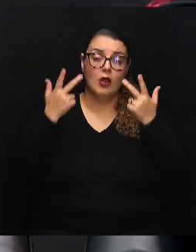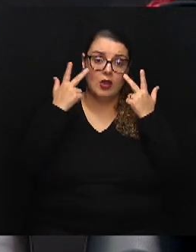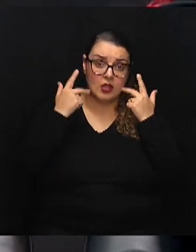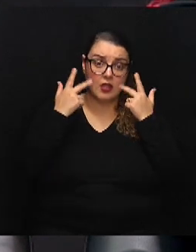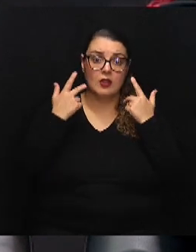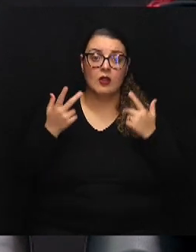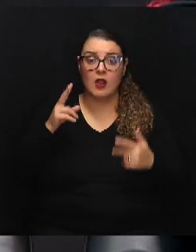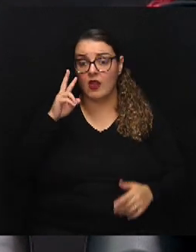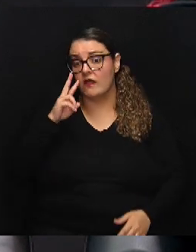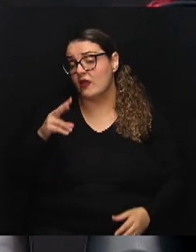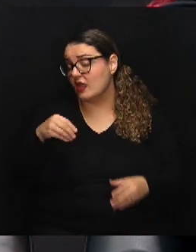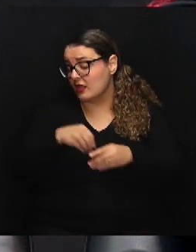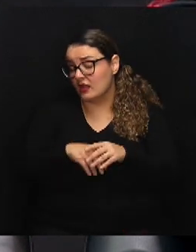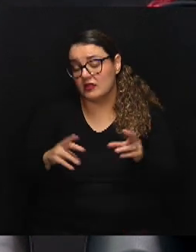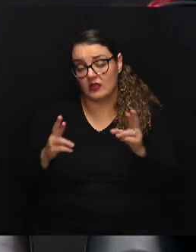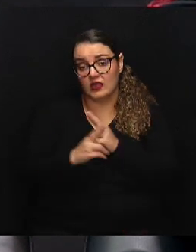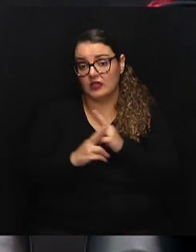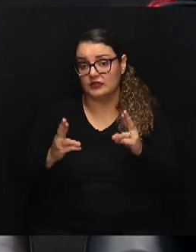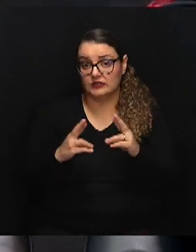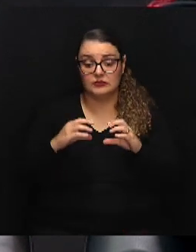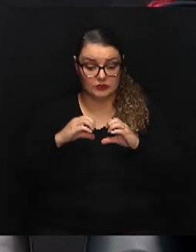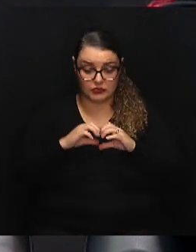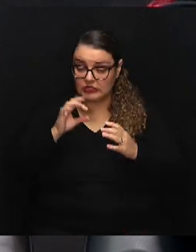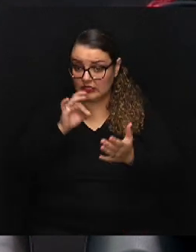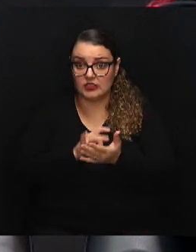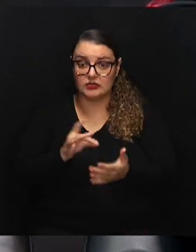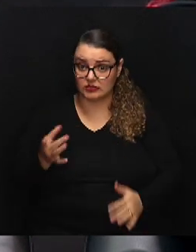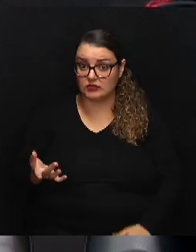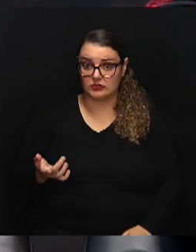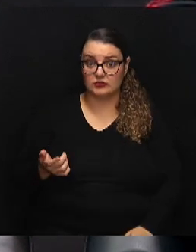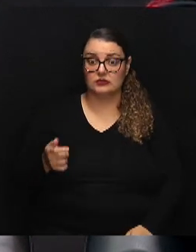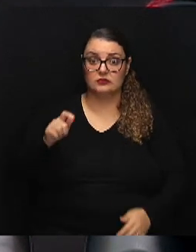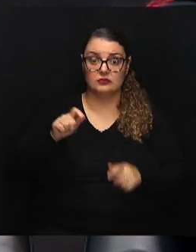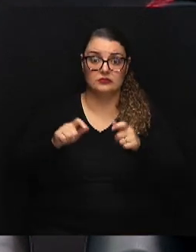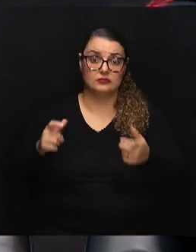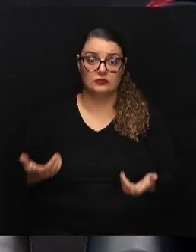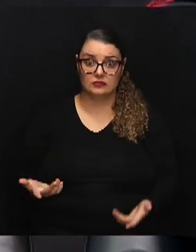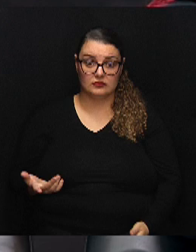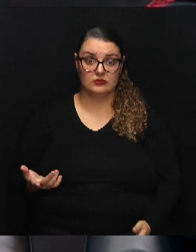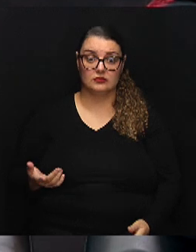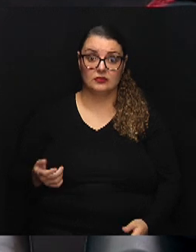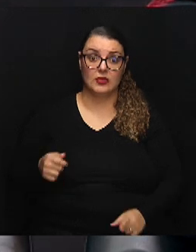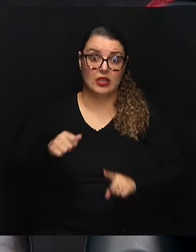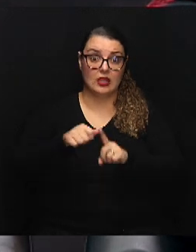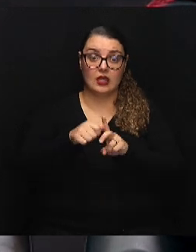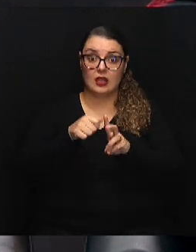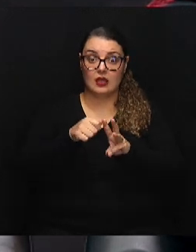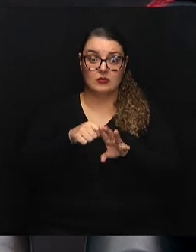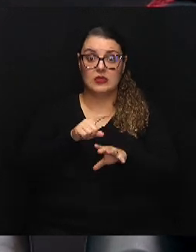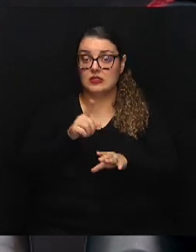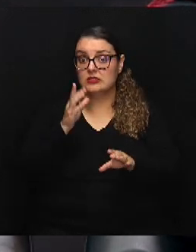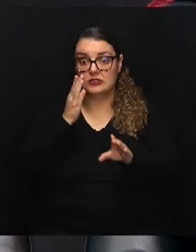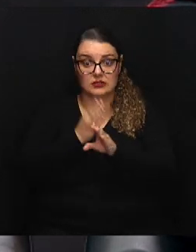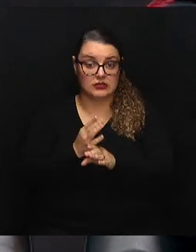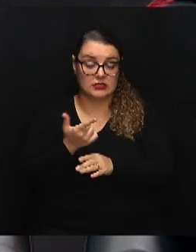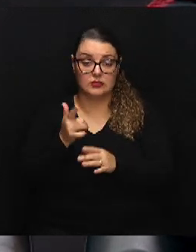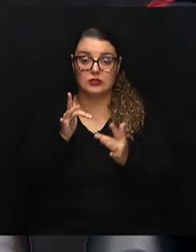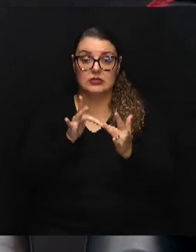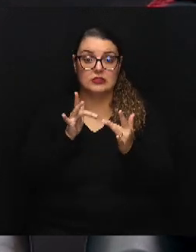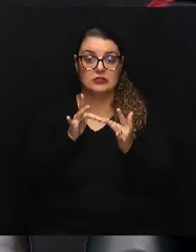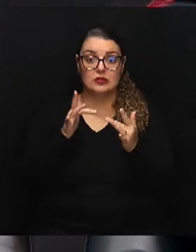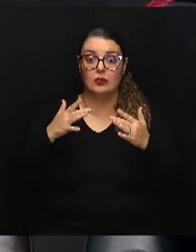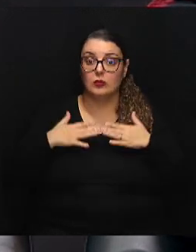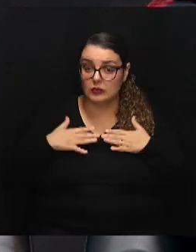né, dentro dos relacionamentos amorosos mesmo, pessoas, né, que ficam meses sem se encontrar, sem ter esse contato,